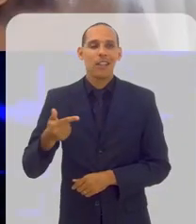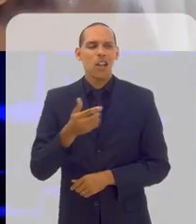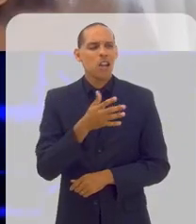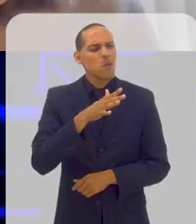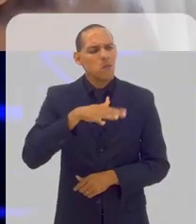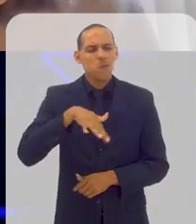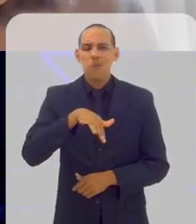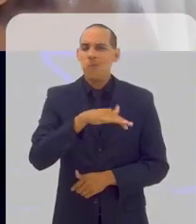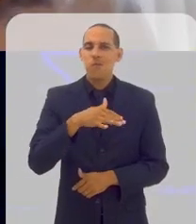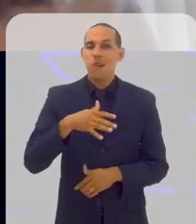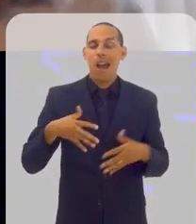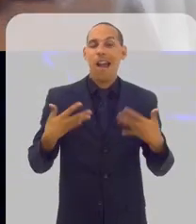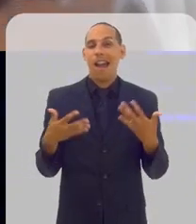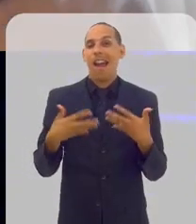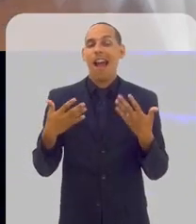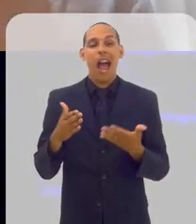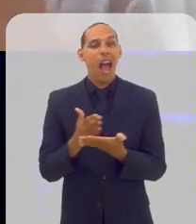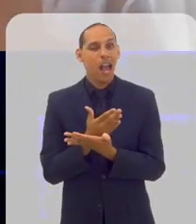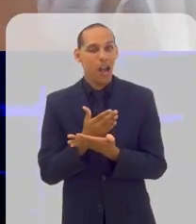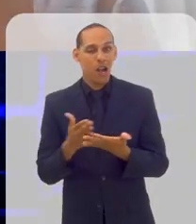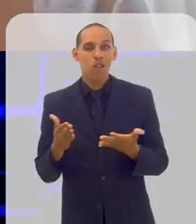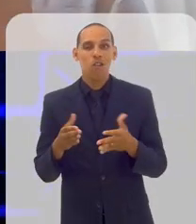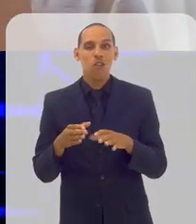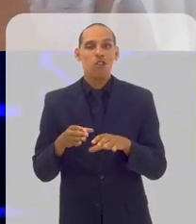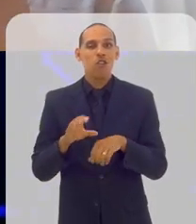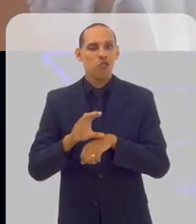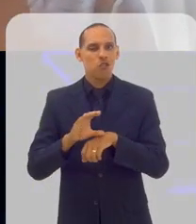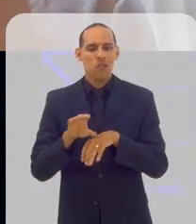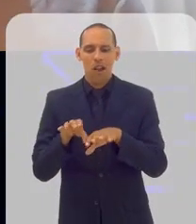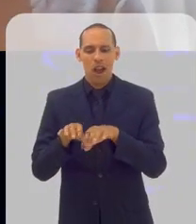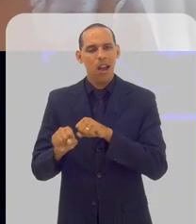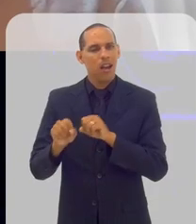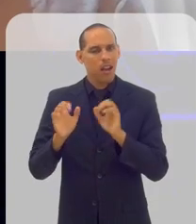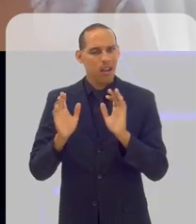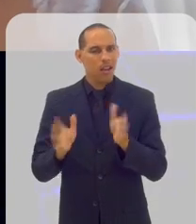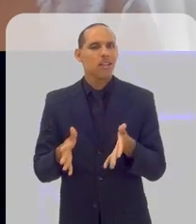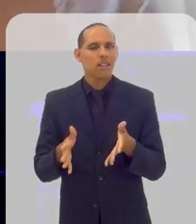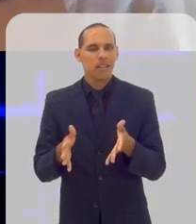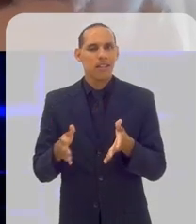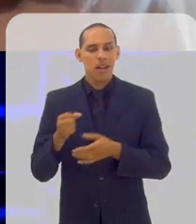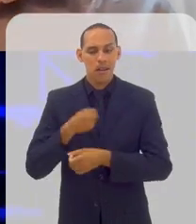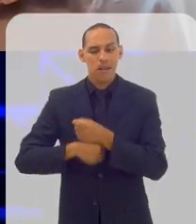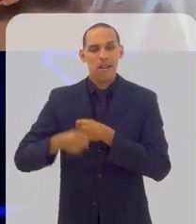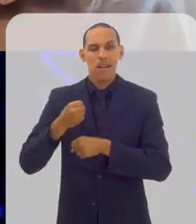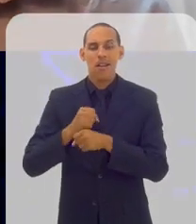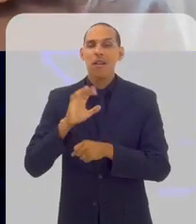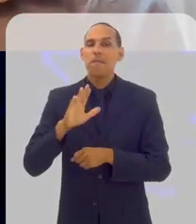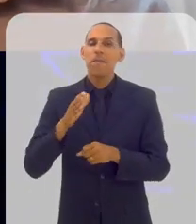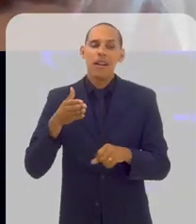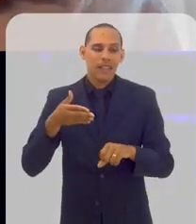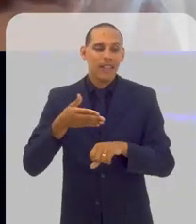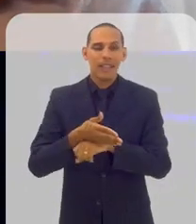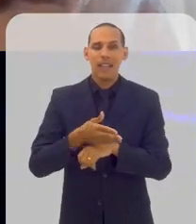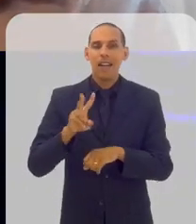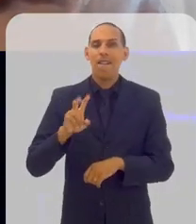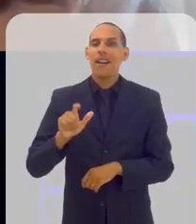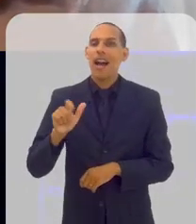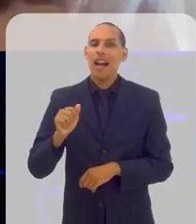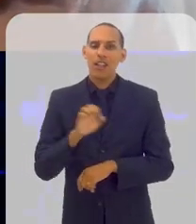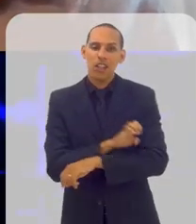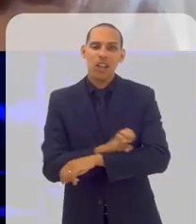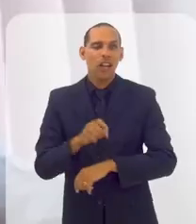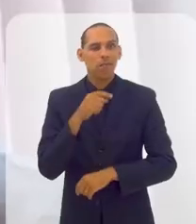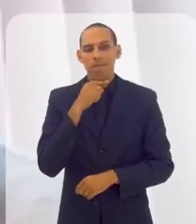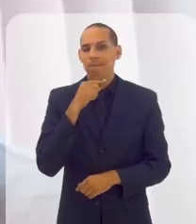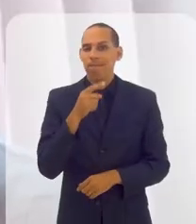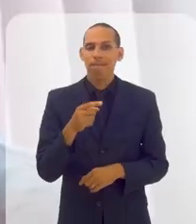todos eles com entusiasmo muito grande, alguns que já concluíram o curso desde o ano passado e não conseguem uma